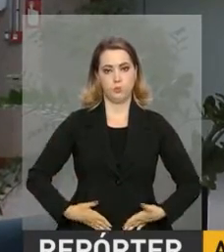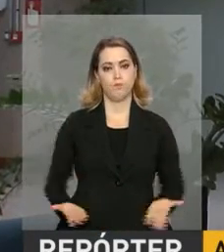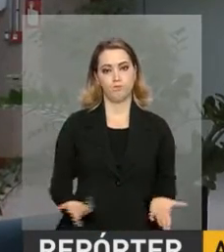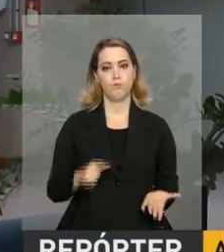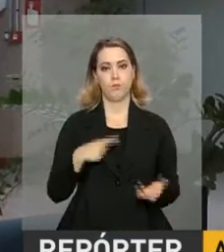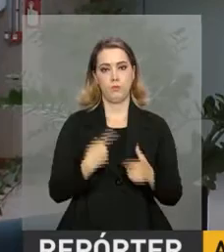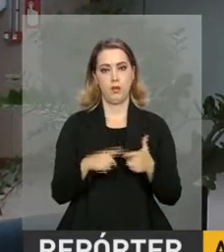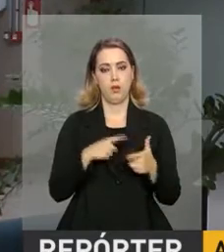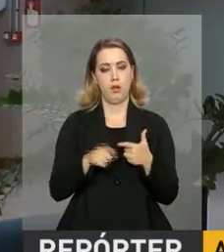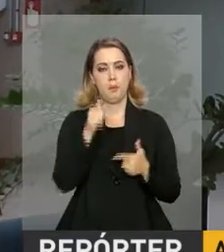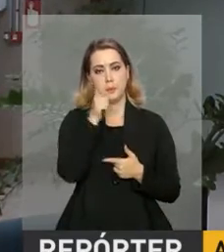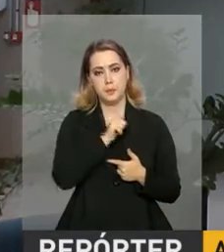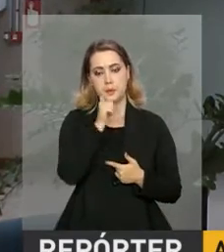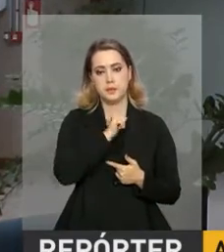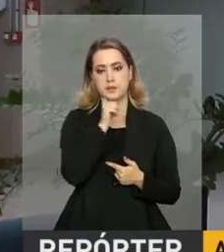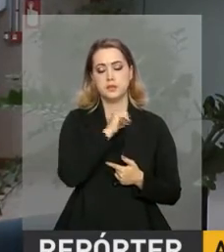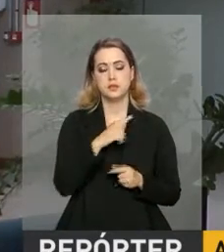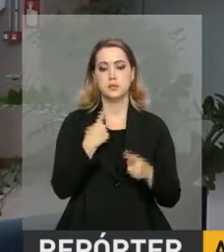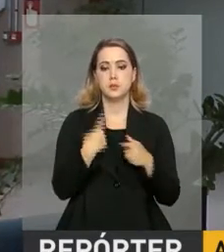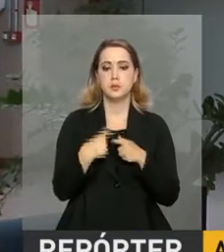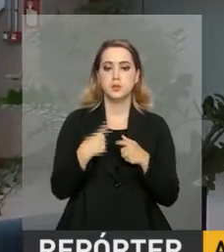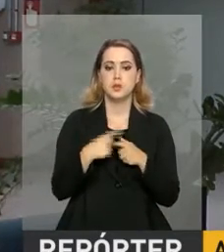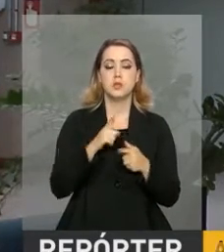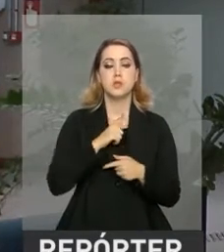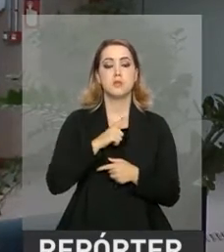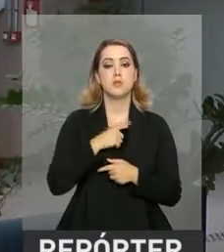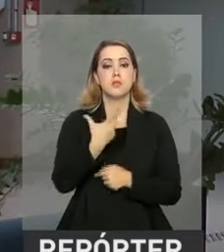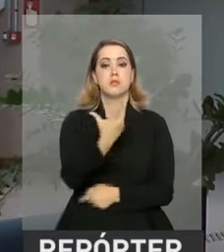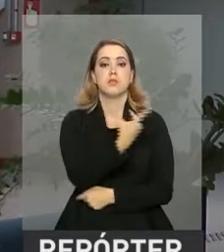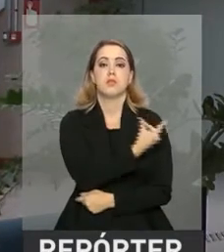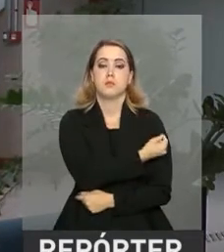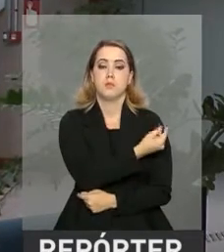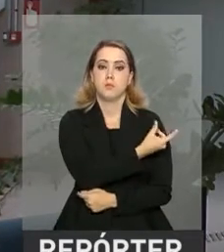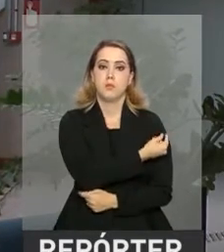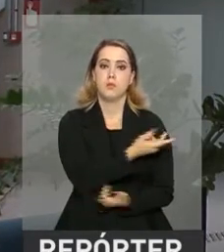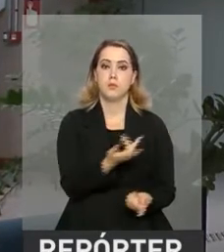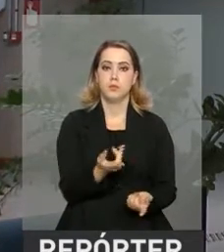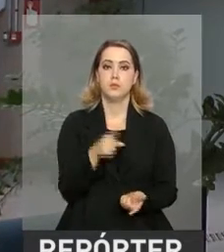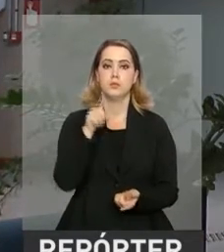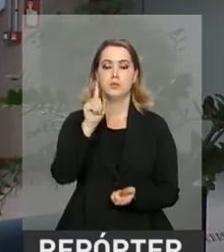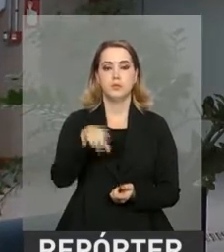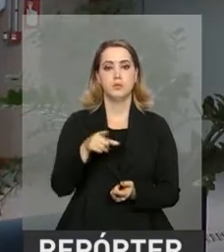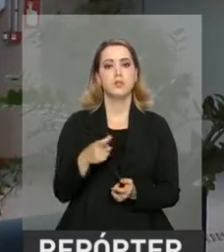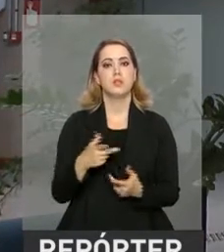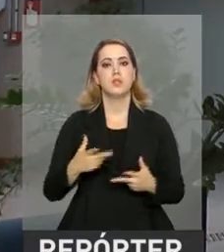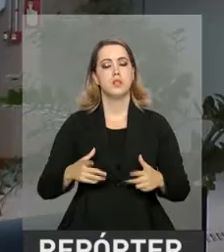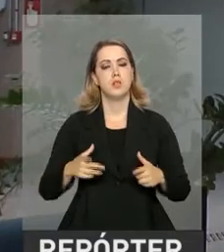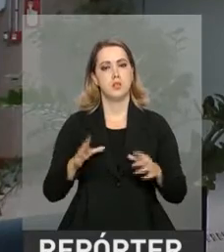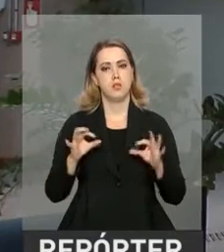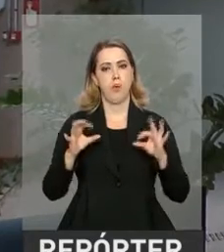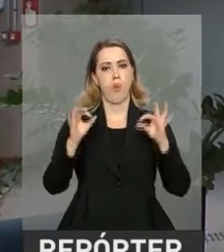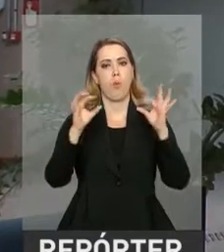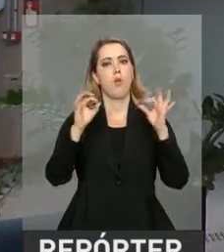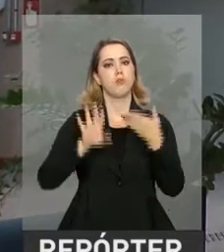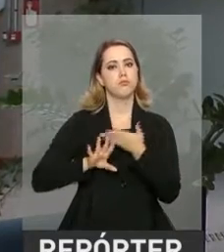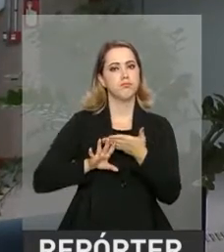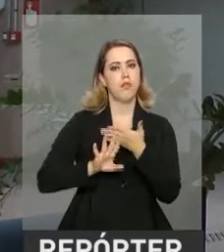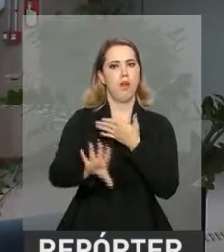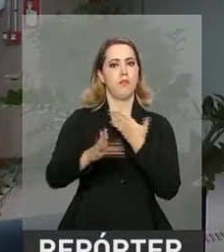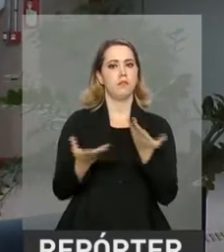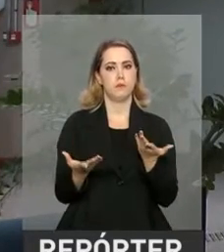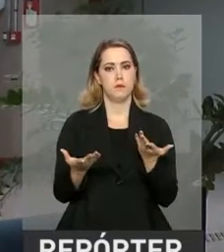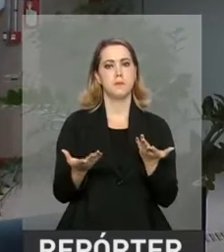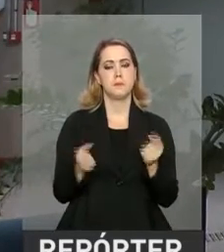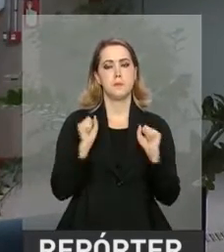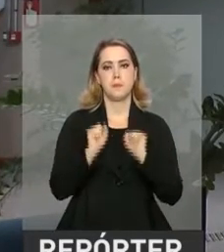mulheres e portanto com a vacinação é ele é um câncer previnível enfatizar